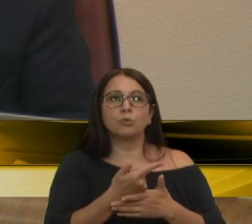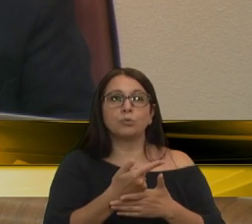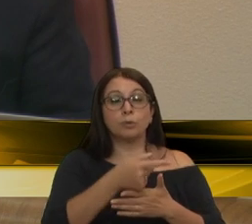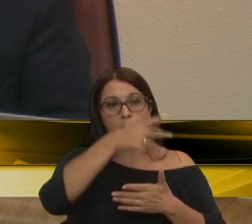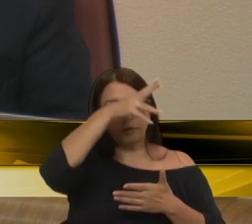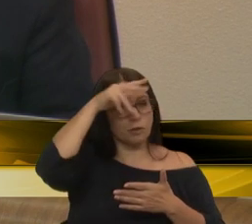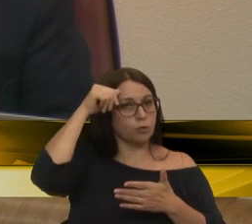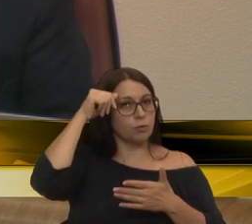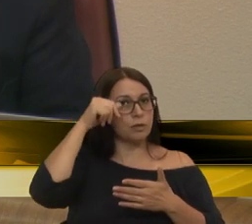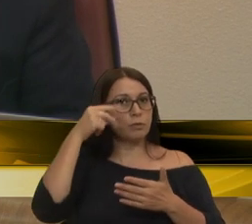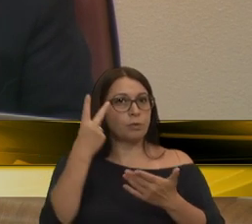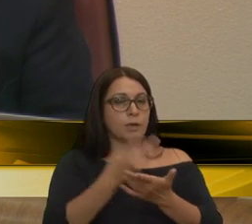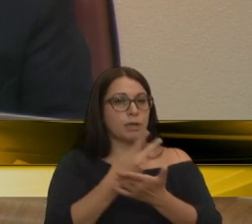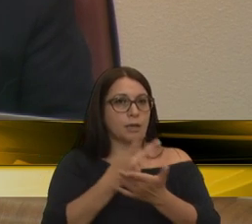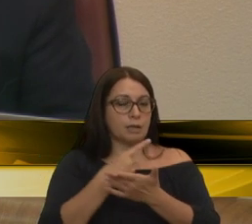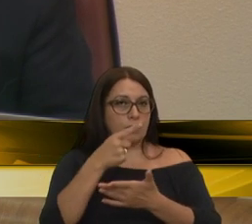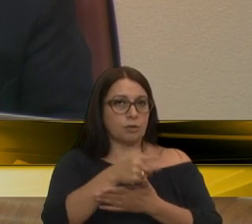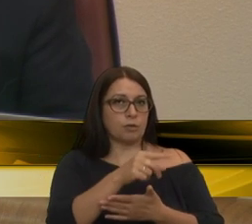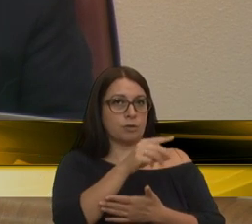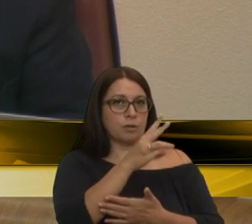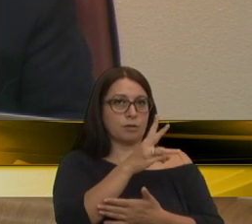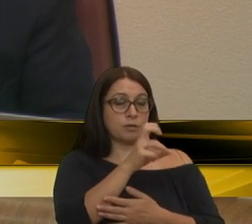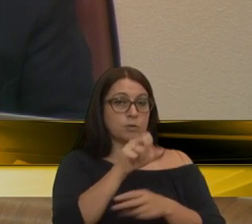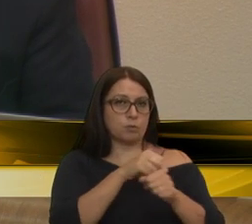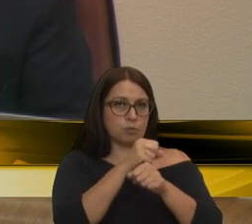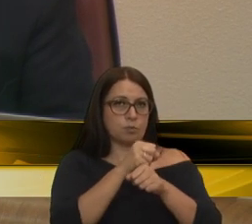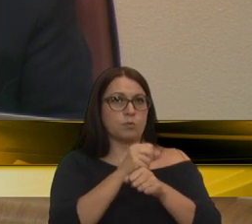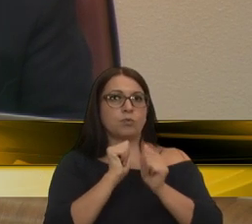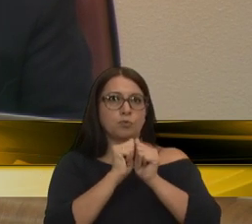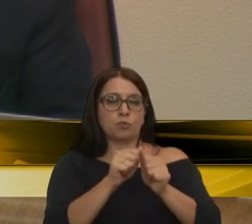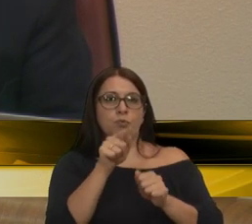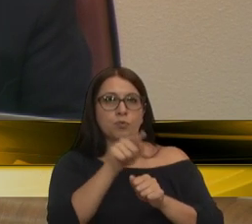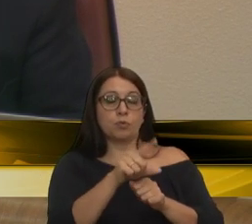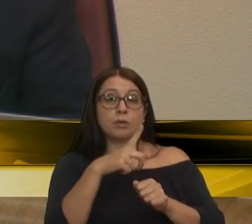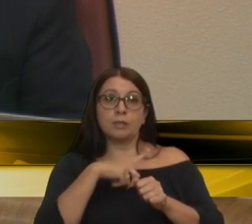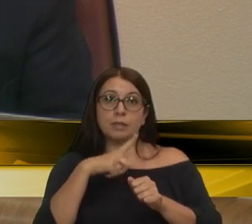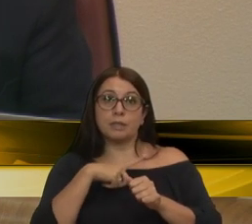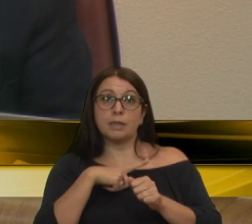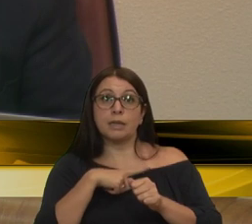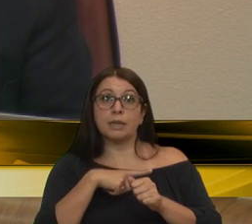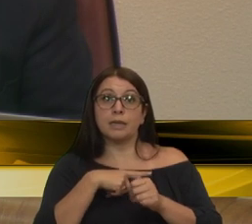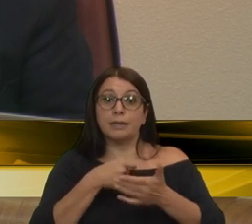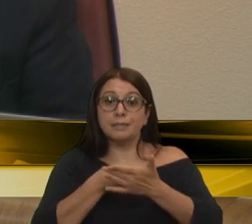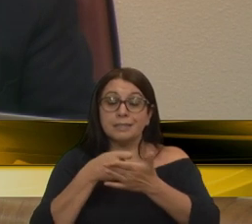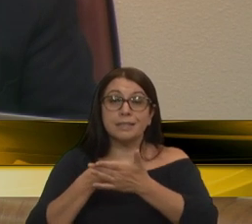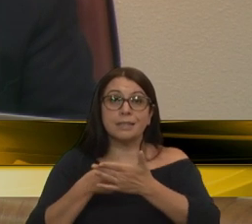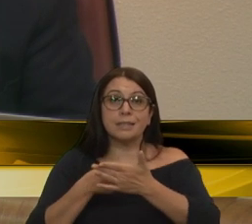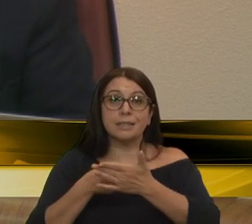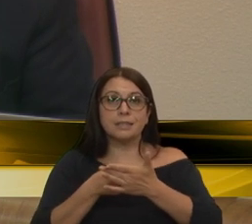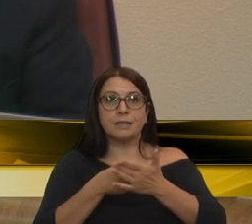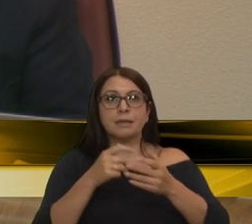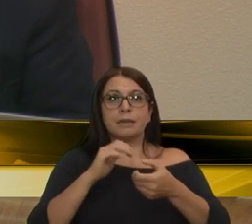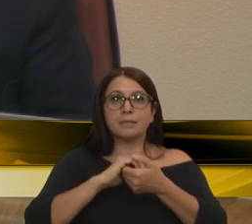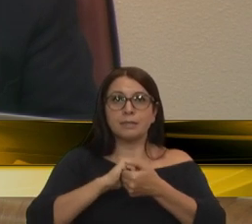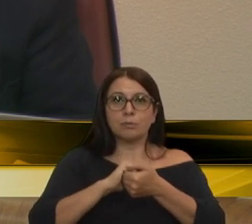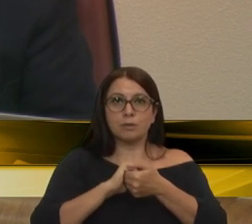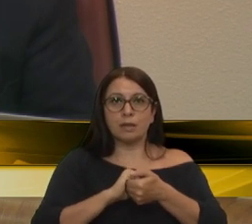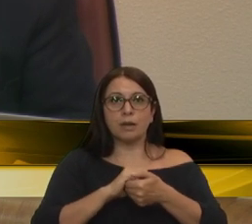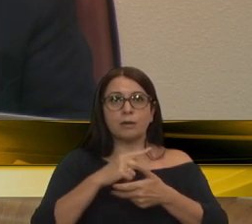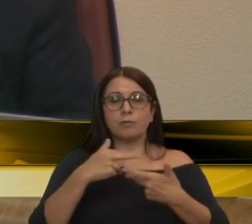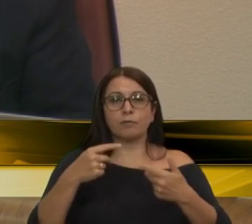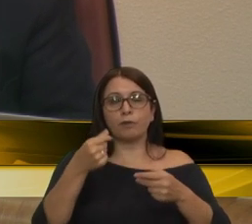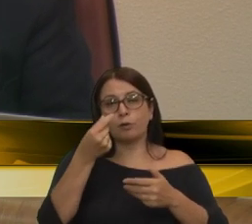da má-fé. Há 35 anos, os embargados enfrentam a resistência do município de Caxias do Sul em saldar o valor da